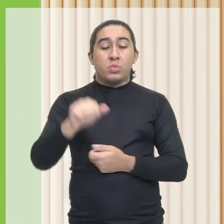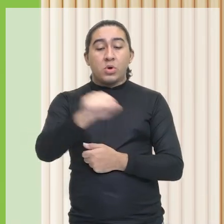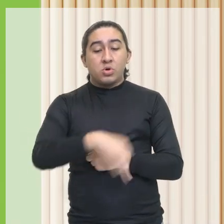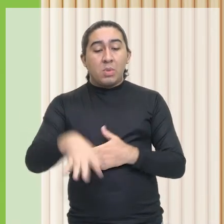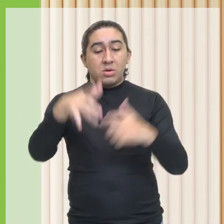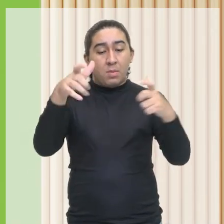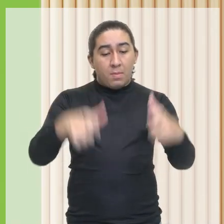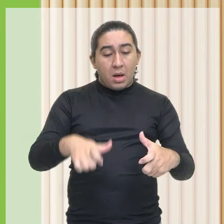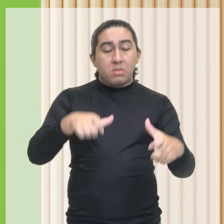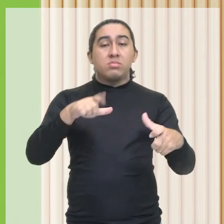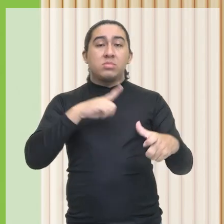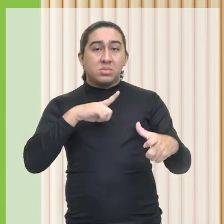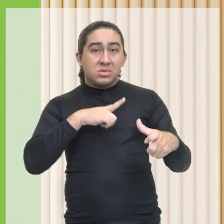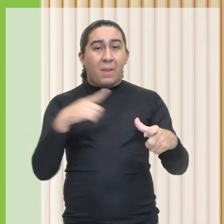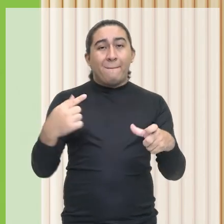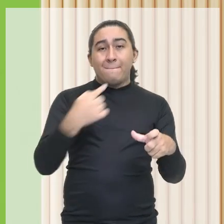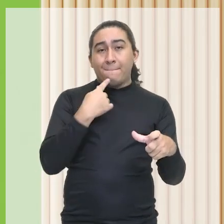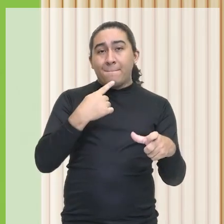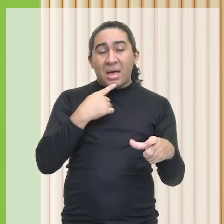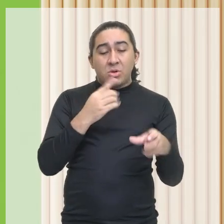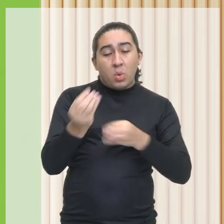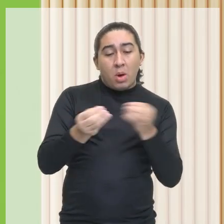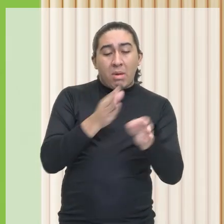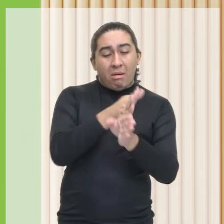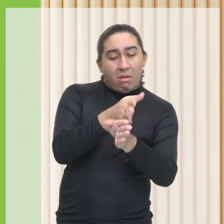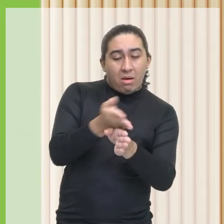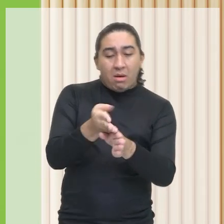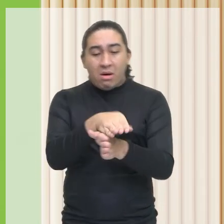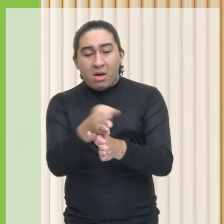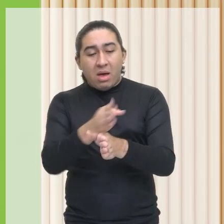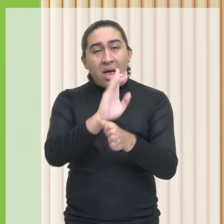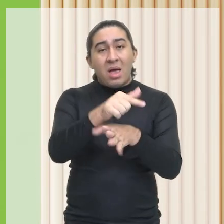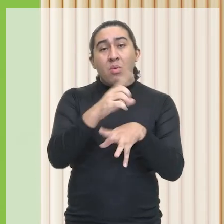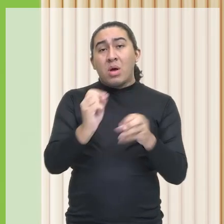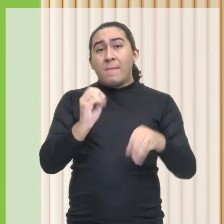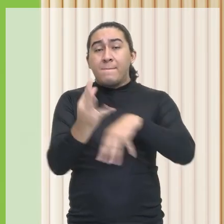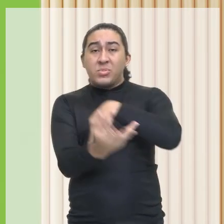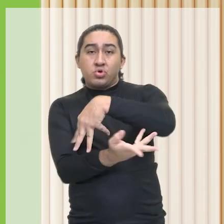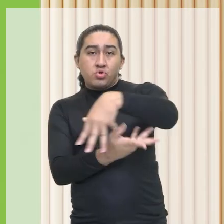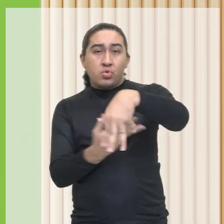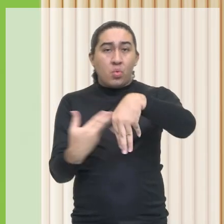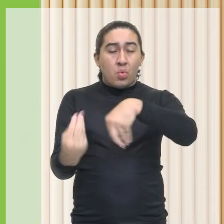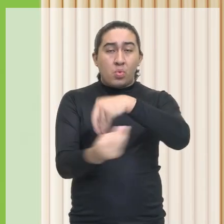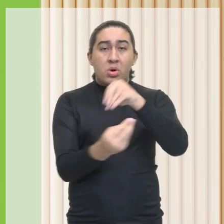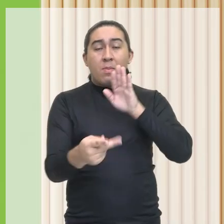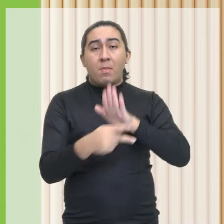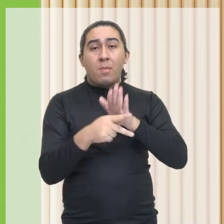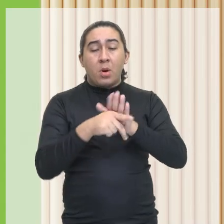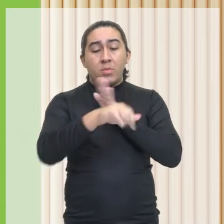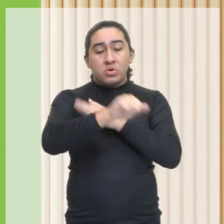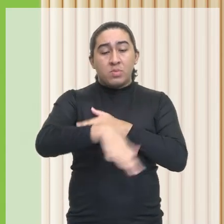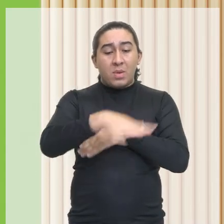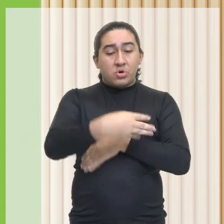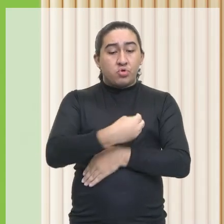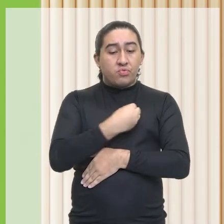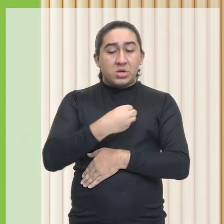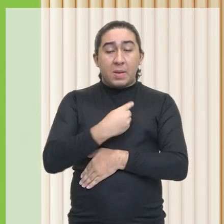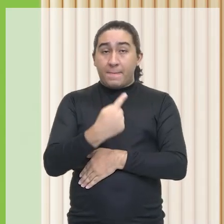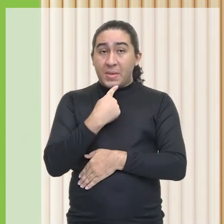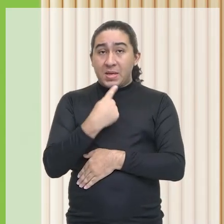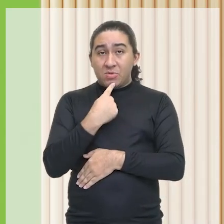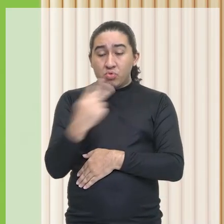de transição desses biomas, elas são ali uma mistura dos ecossistemas presentes